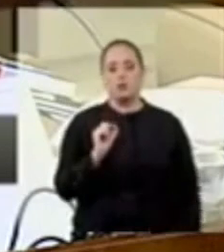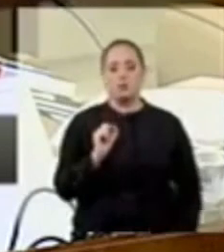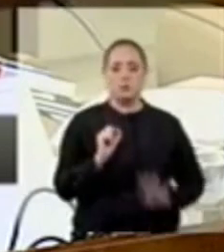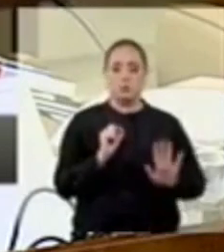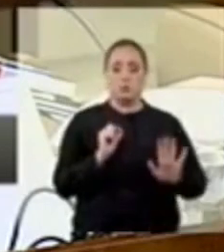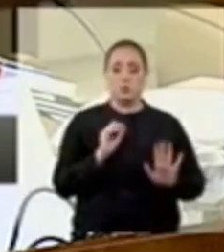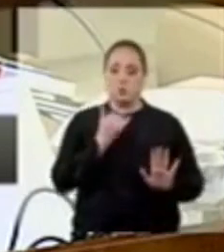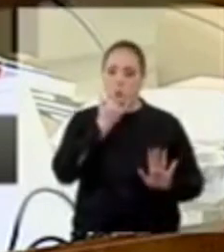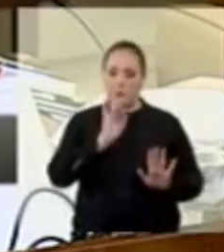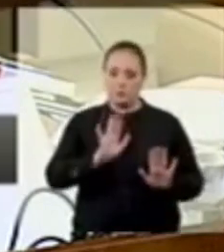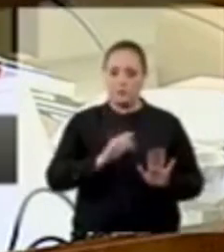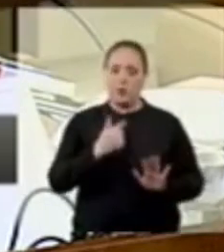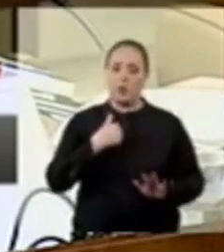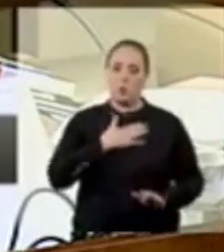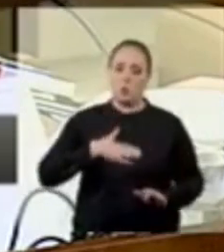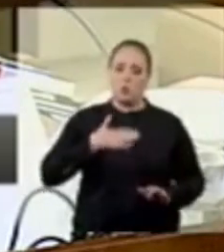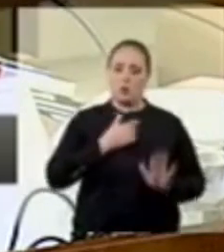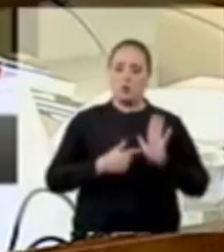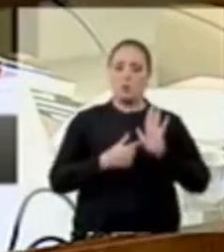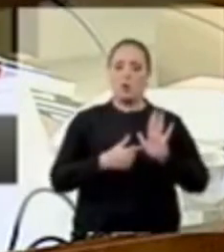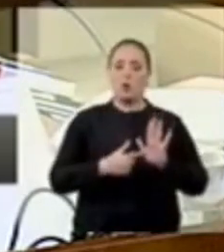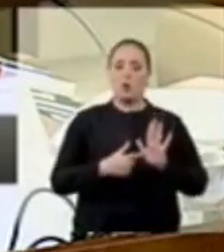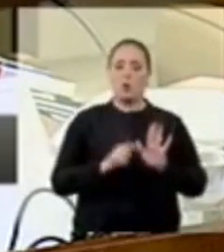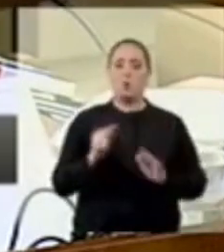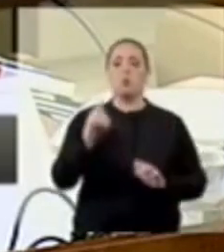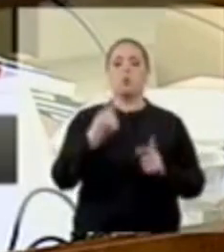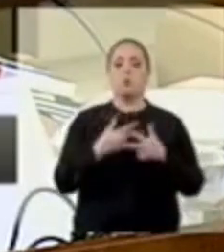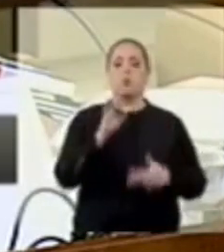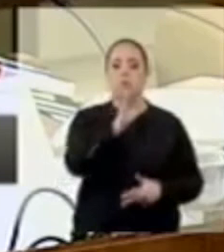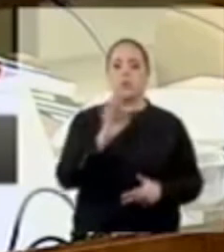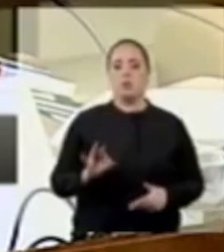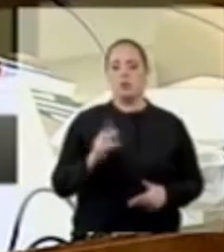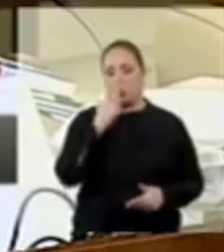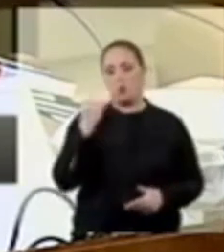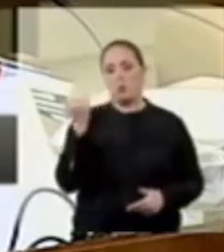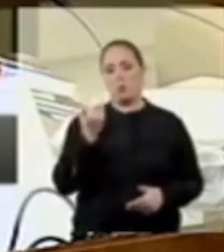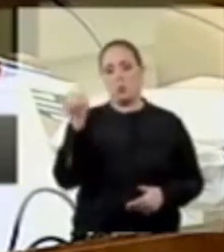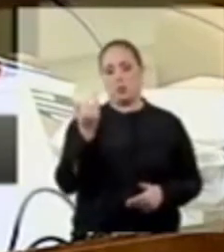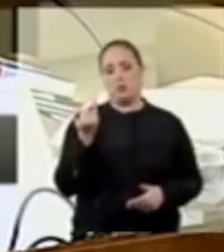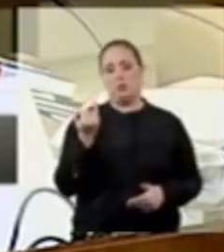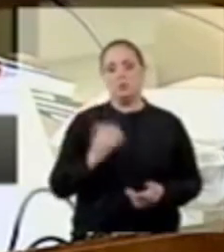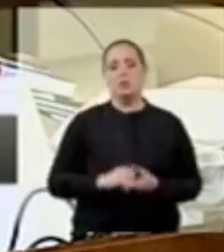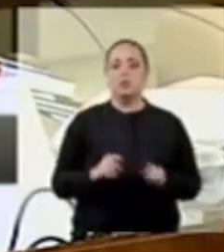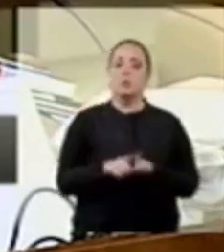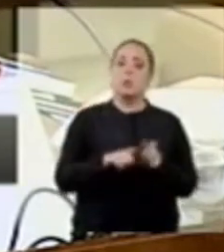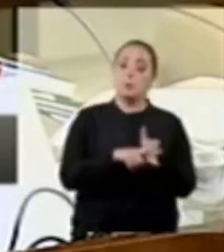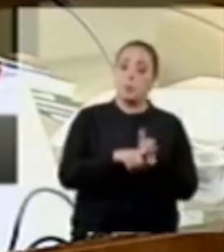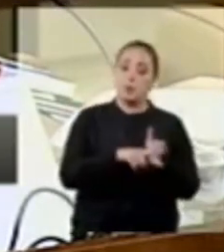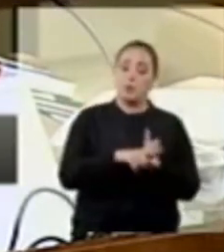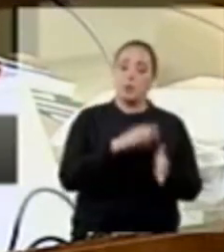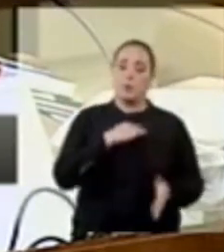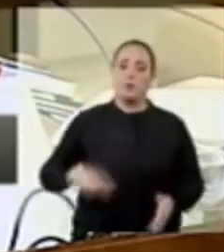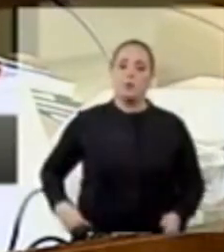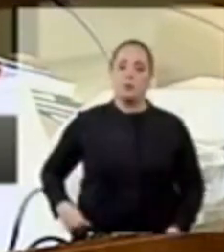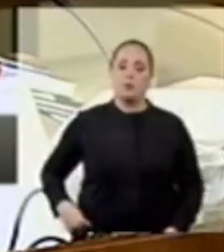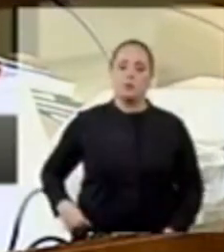mas aqui eu gostaria de apresentar o último elemento estatístico considero muito relevante também de pesquisa conduzida pelo ministro